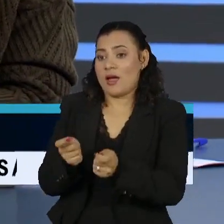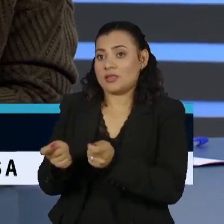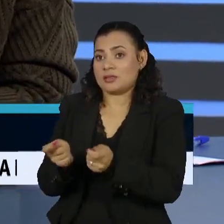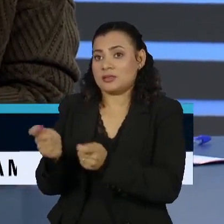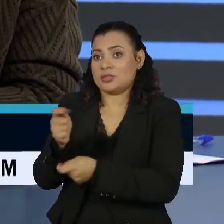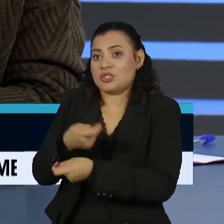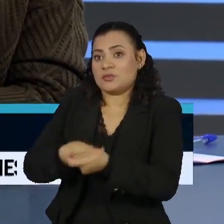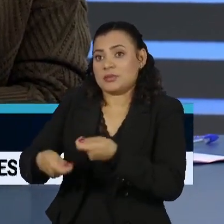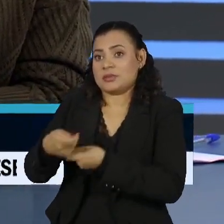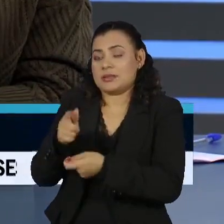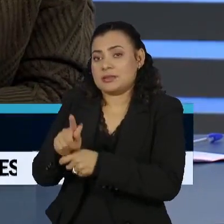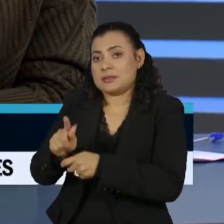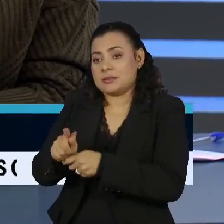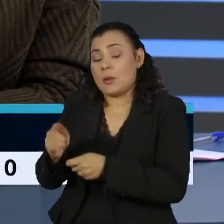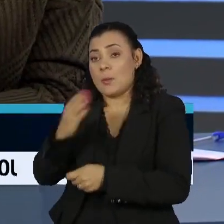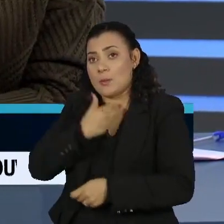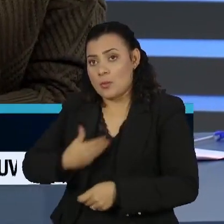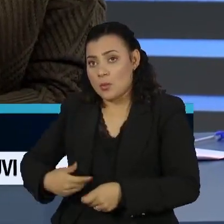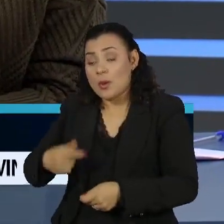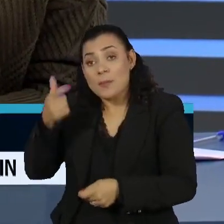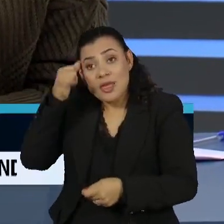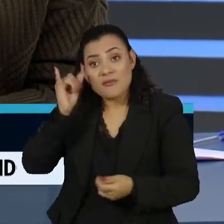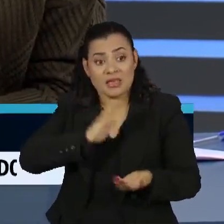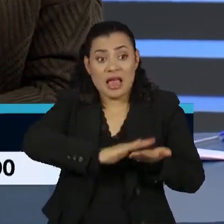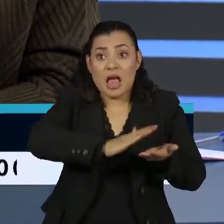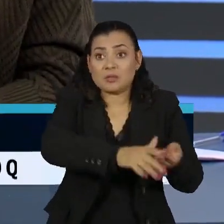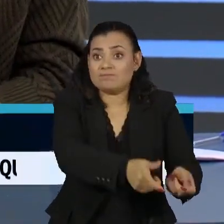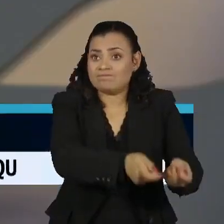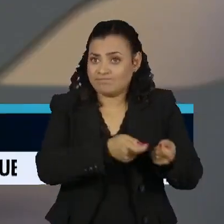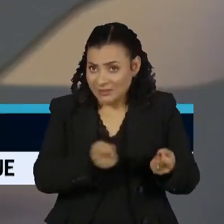a gente conseguir reduzir gastos?